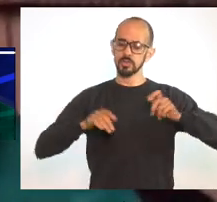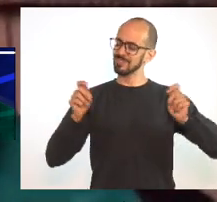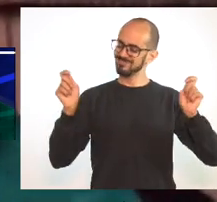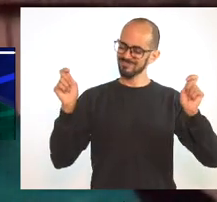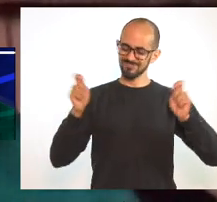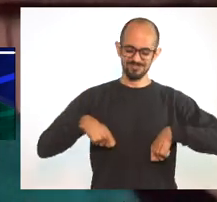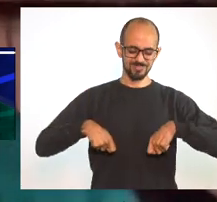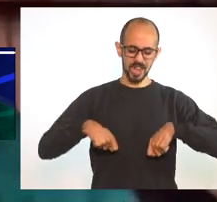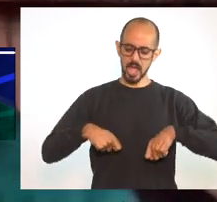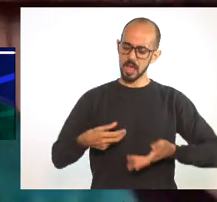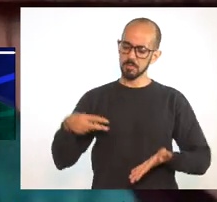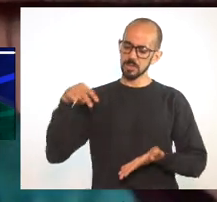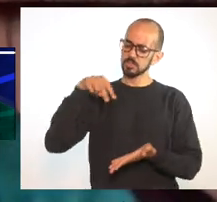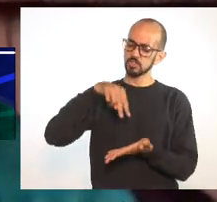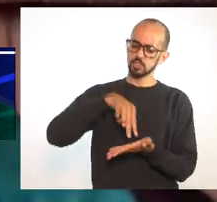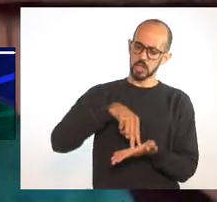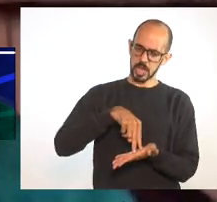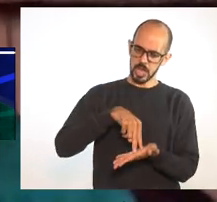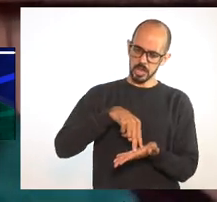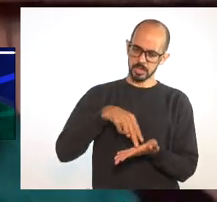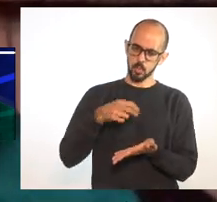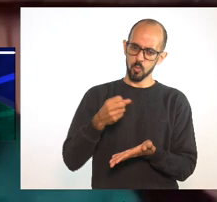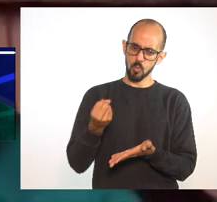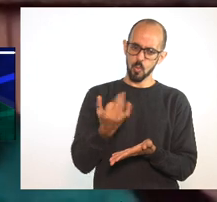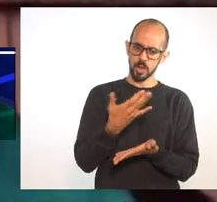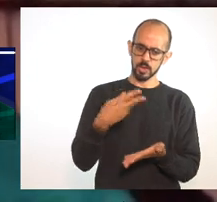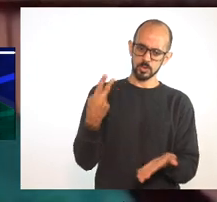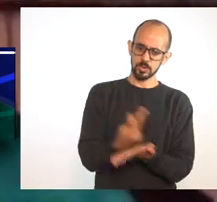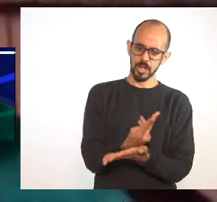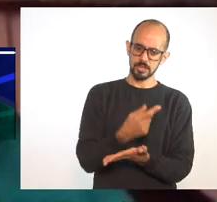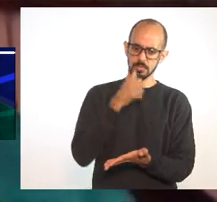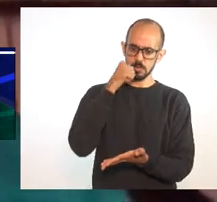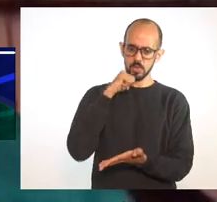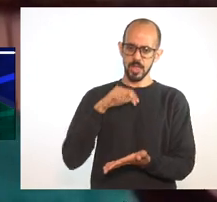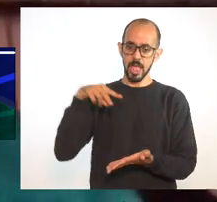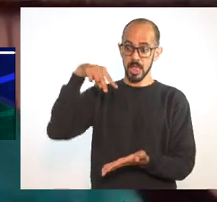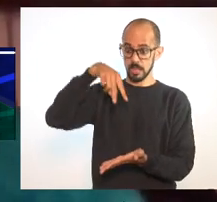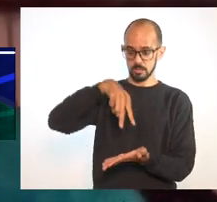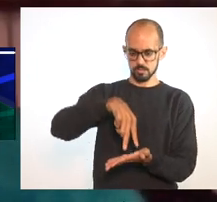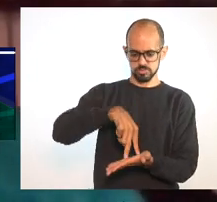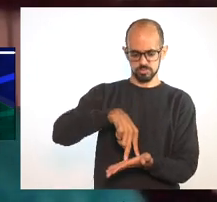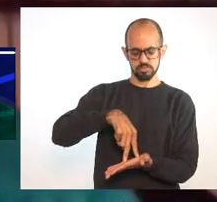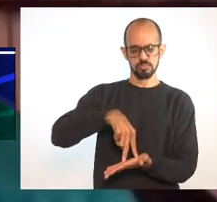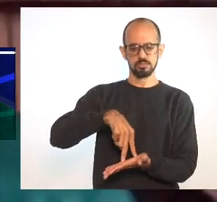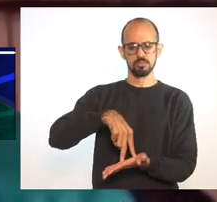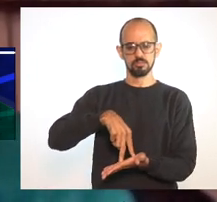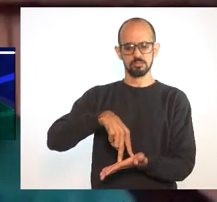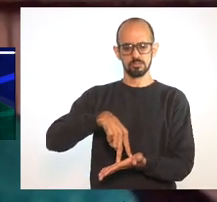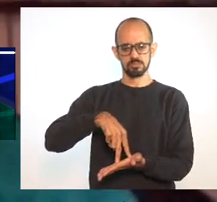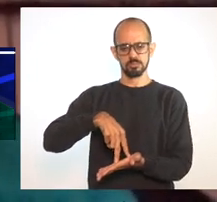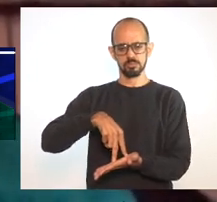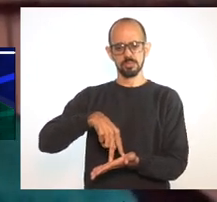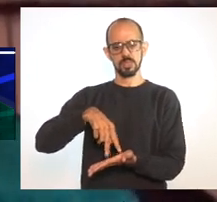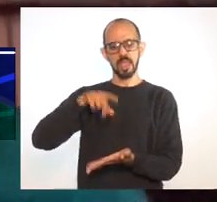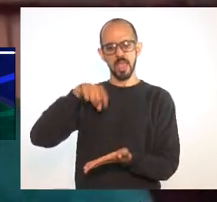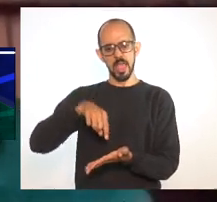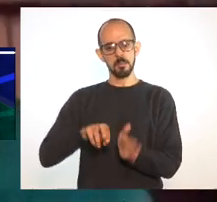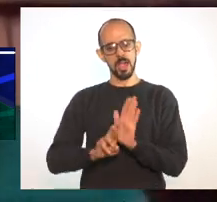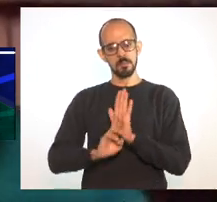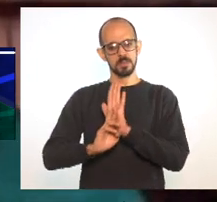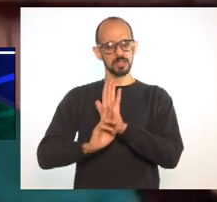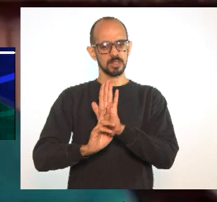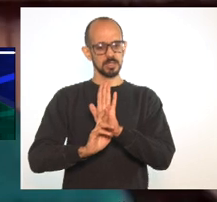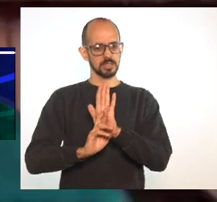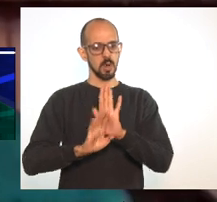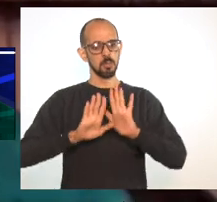desses espaços. Então, quando uma mulher ocupa um espaço como esse, ainda que simbolicamente, ela envia